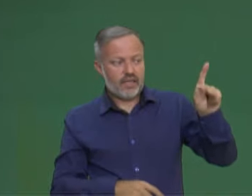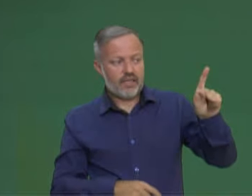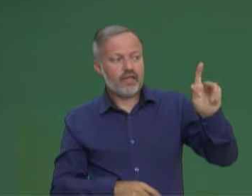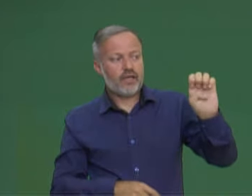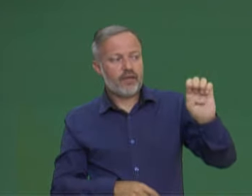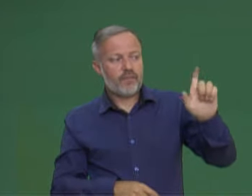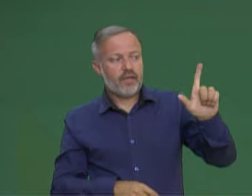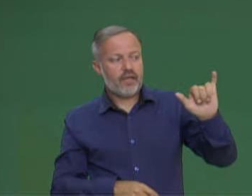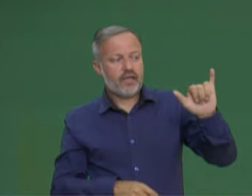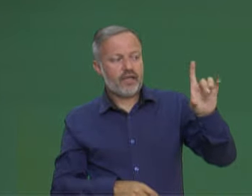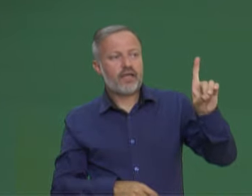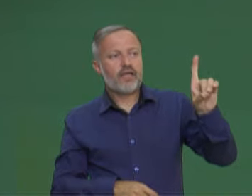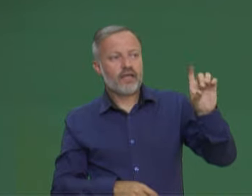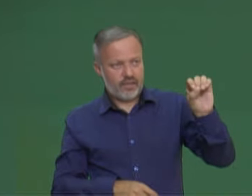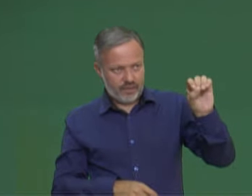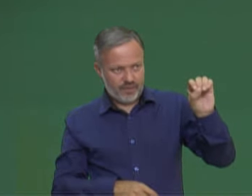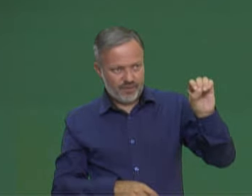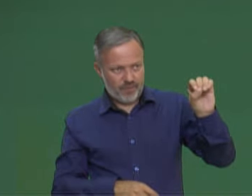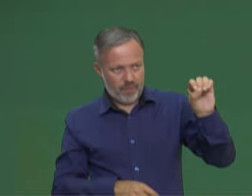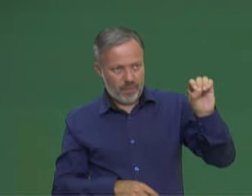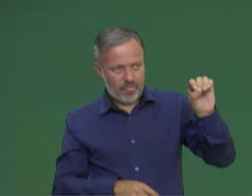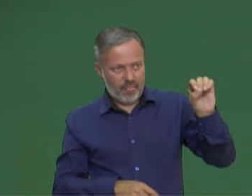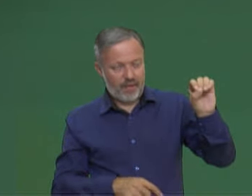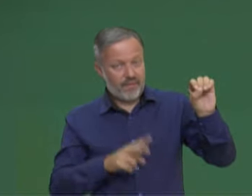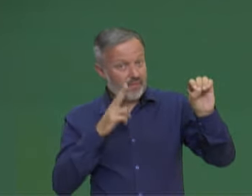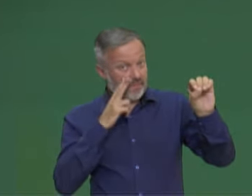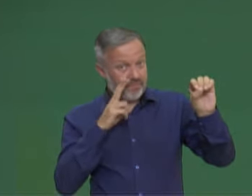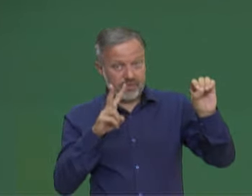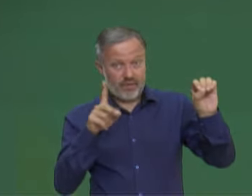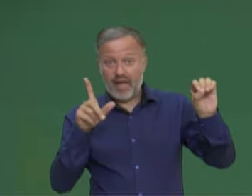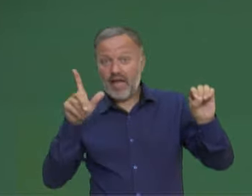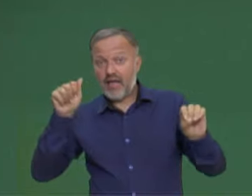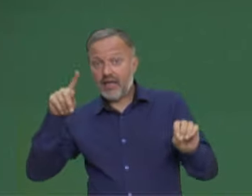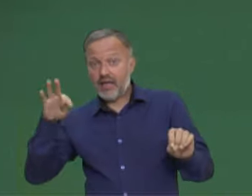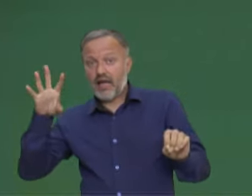tem o mesmo sentido em espanhol. Não é apelido, por exemplo, de